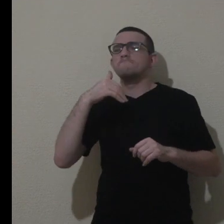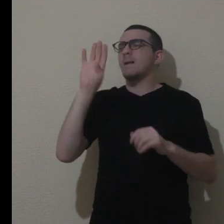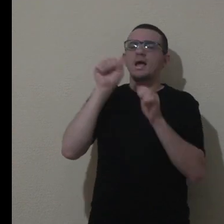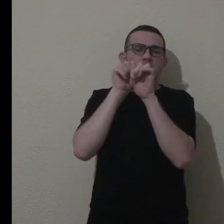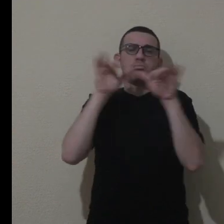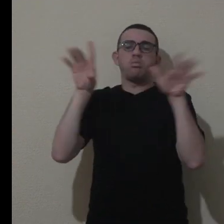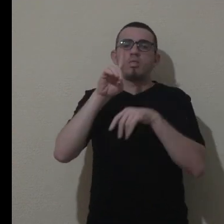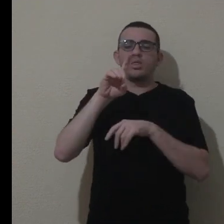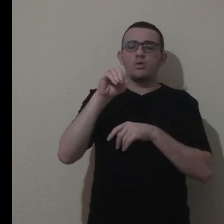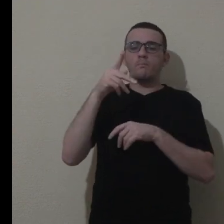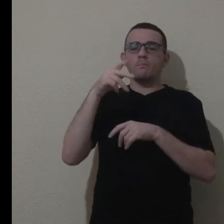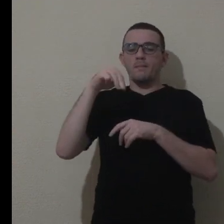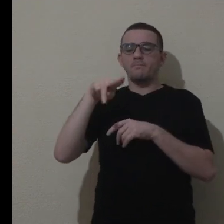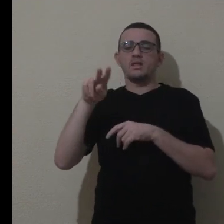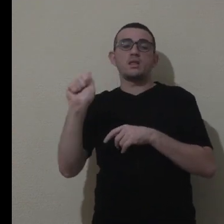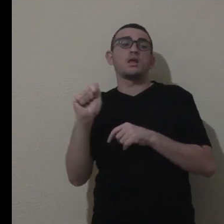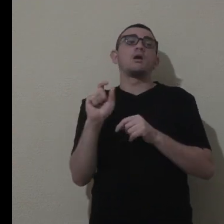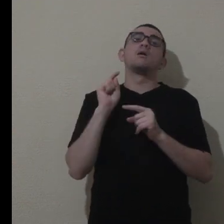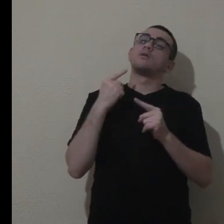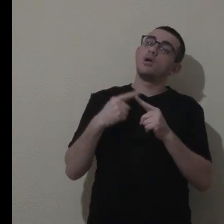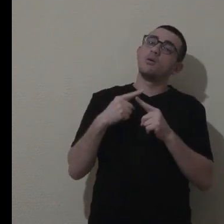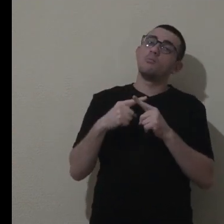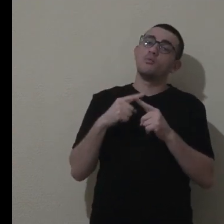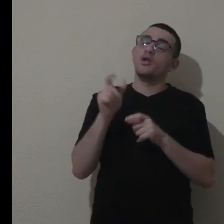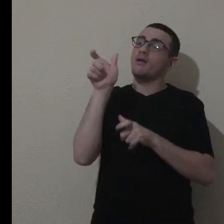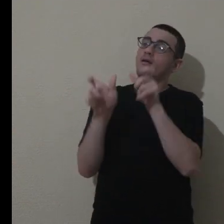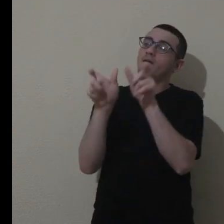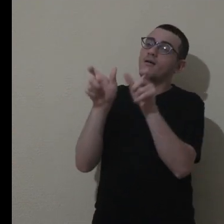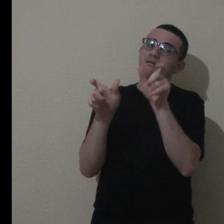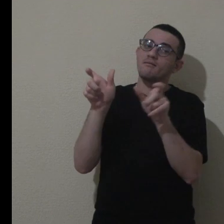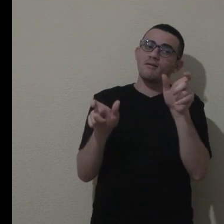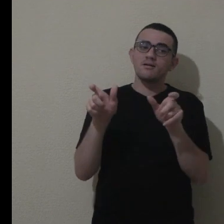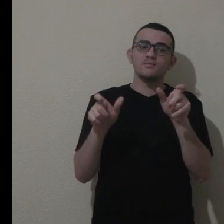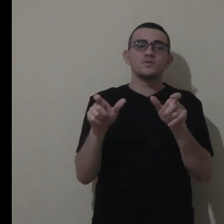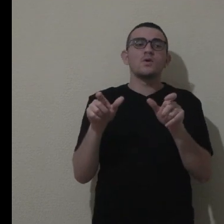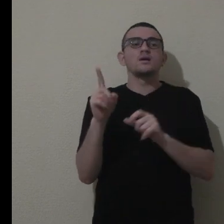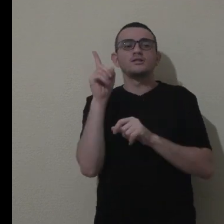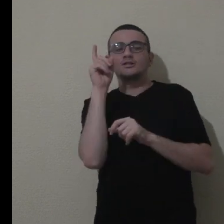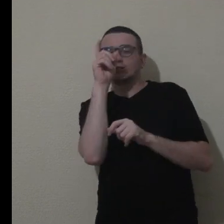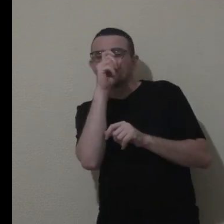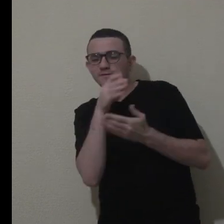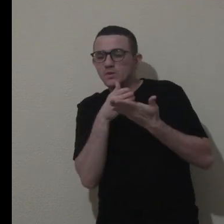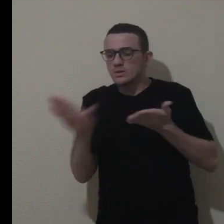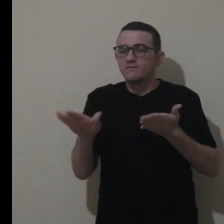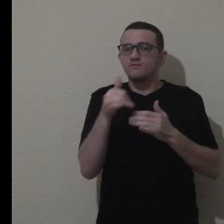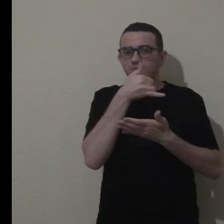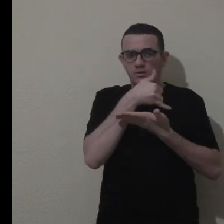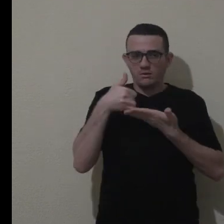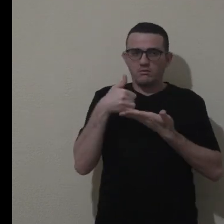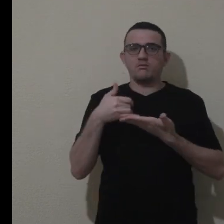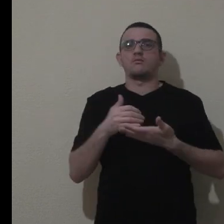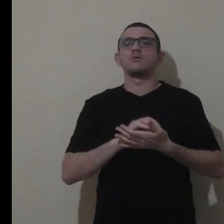mais libera dopamina, né? Então, não é à toa de que as pessoas têm uma dificuldade em sair